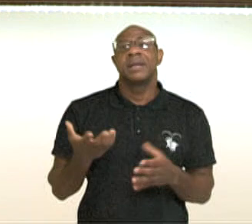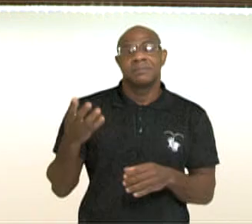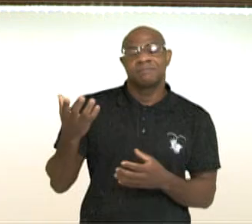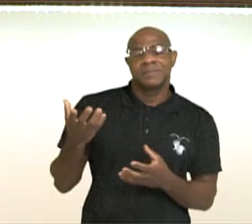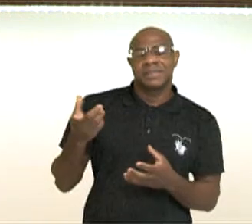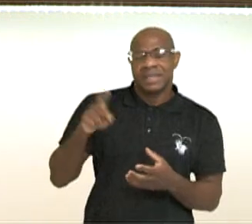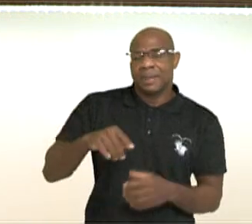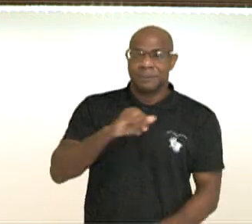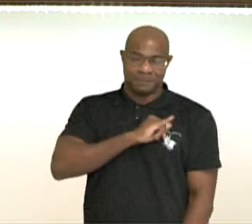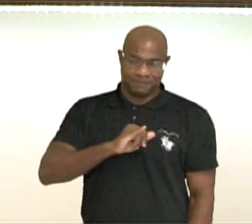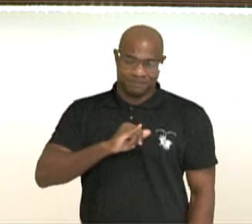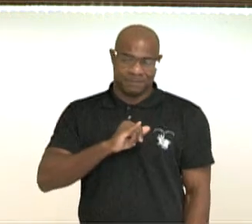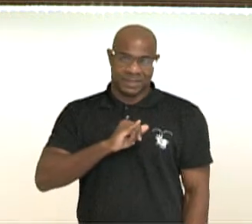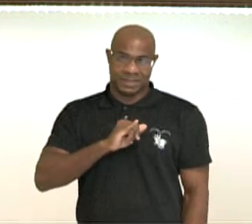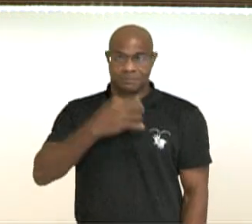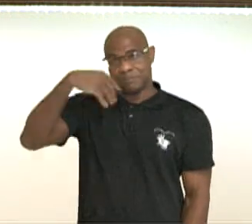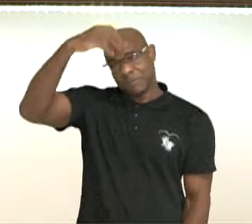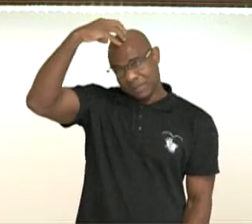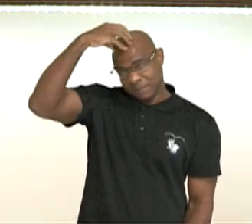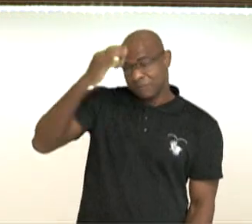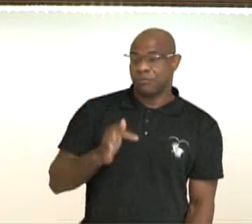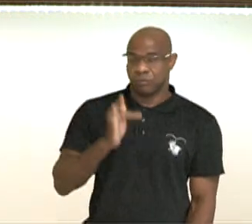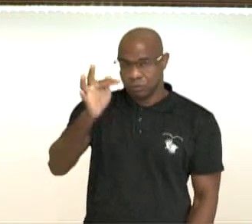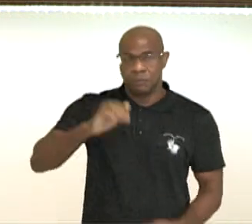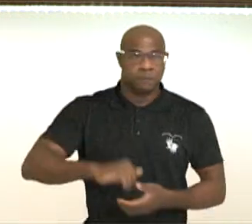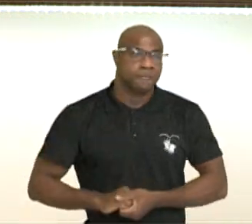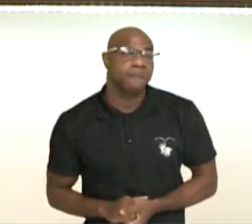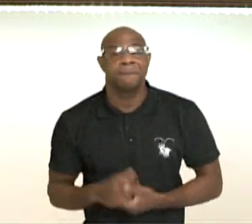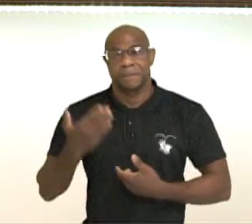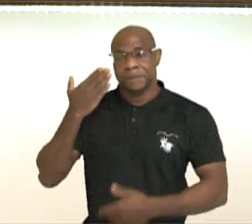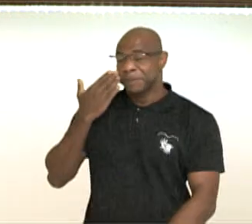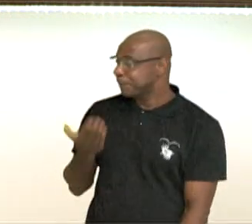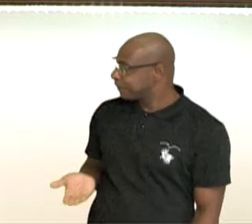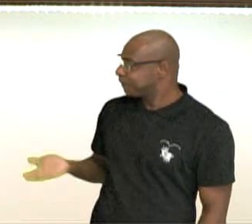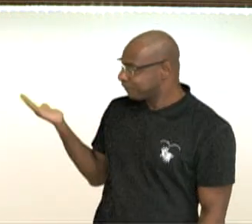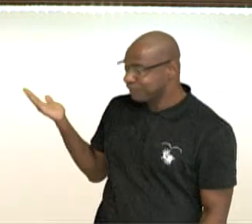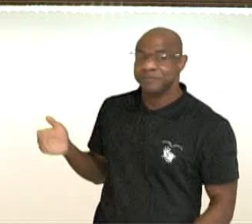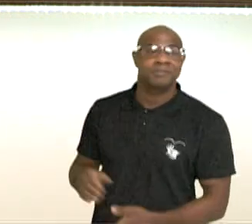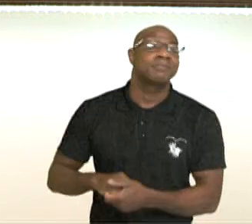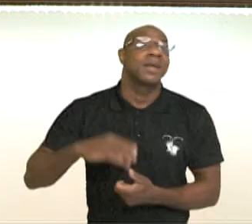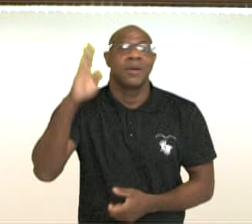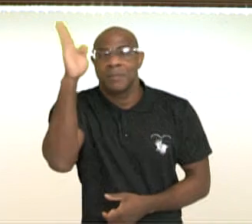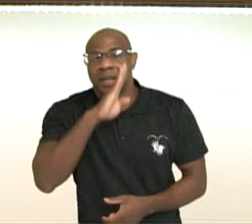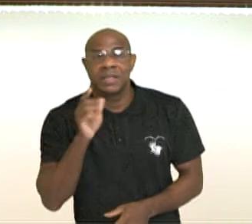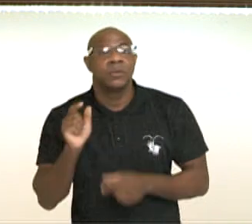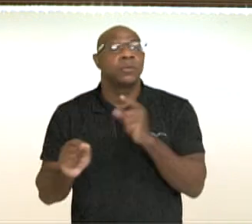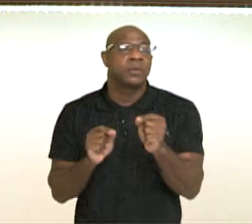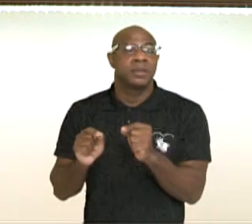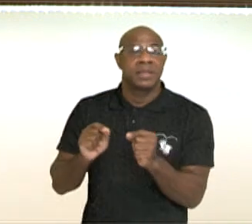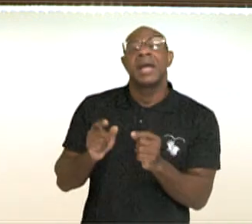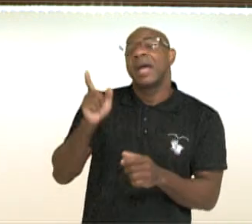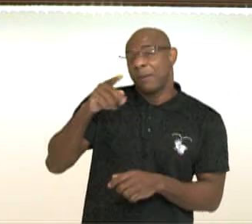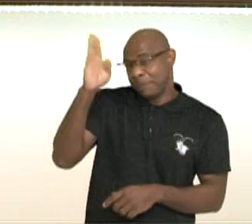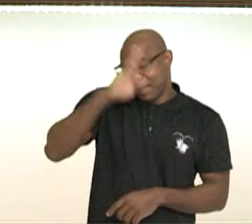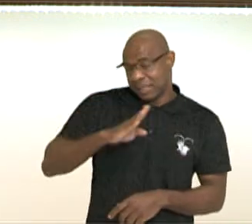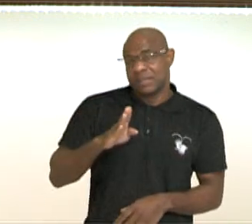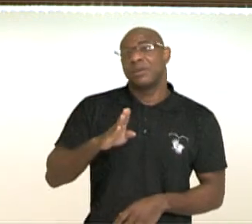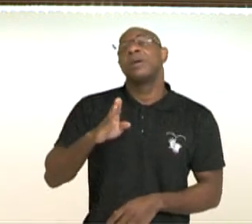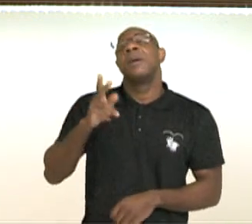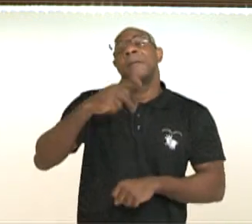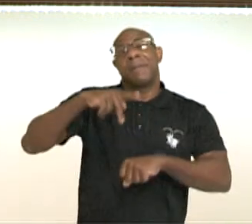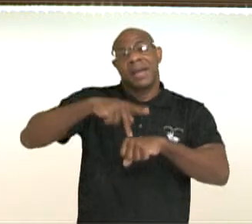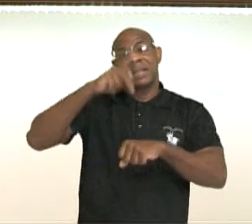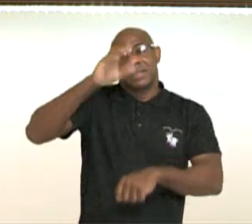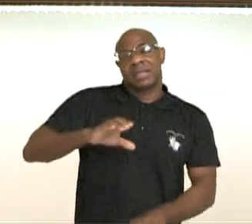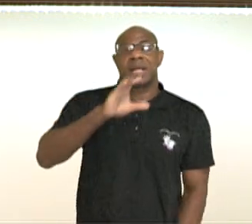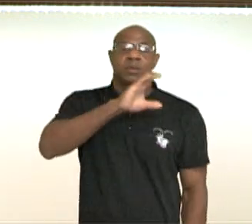em províncias e ele elegeria o presidente dessas províncias. O Brasil ele seria um país católico, outras